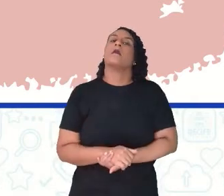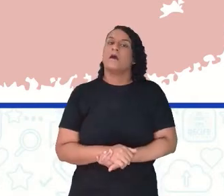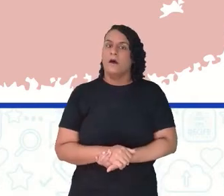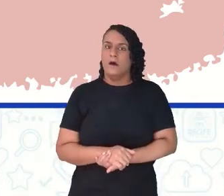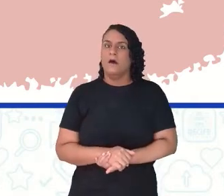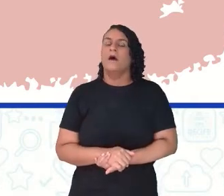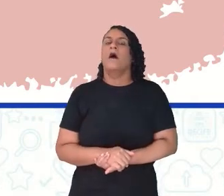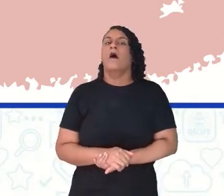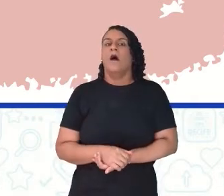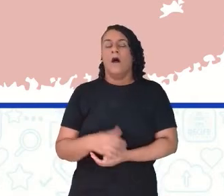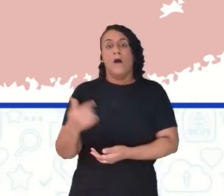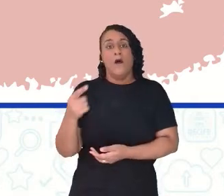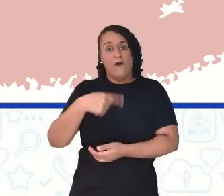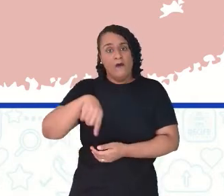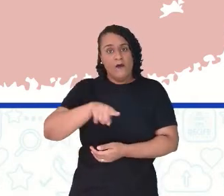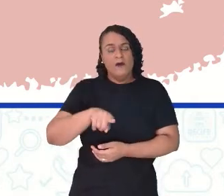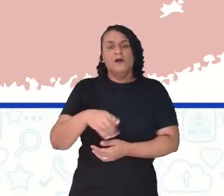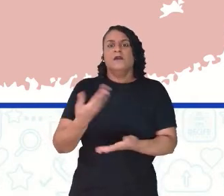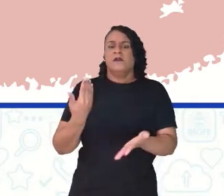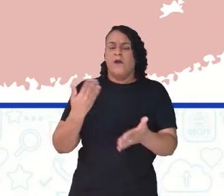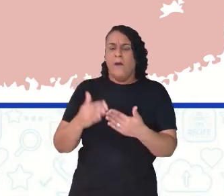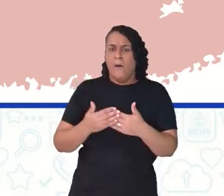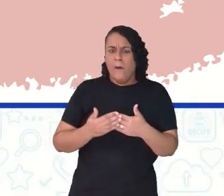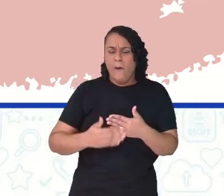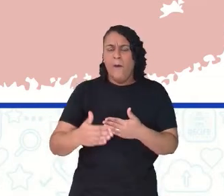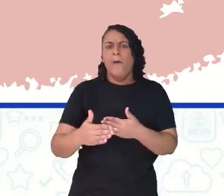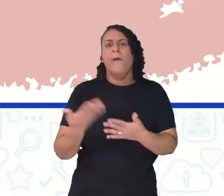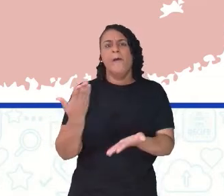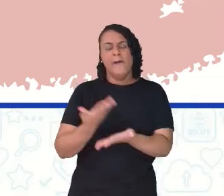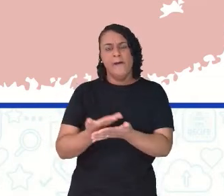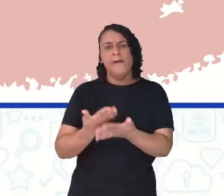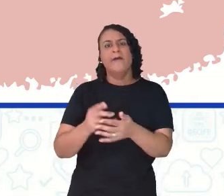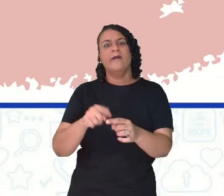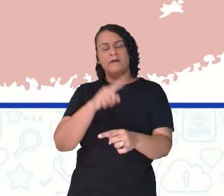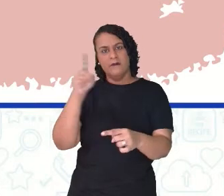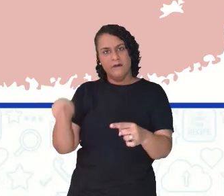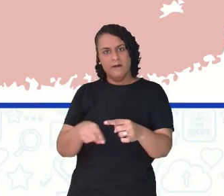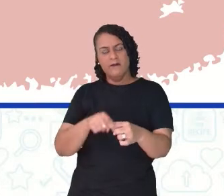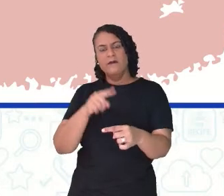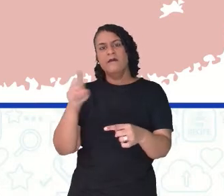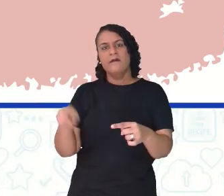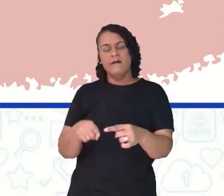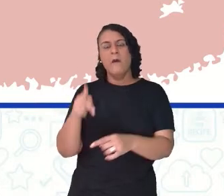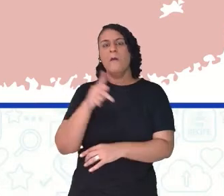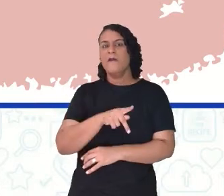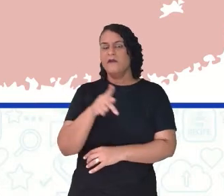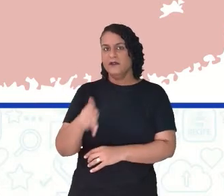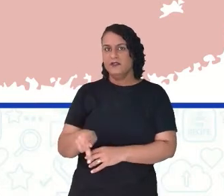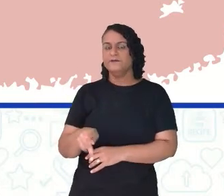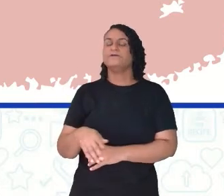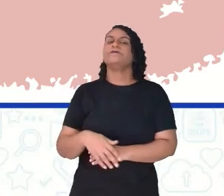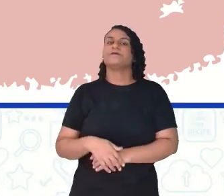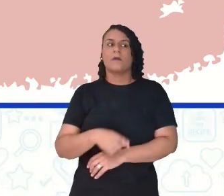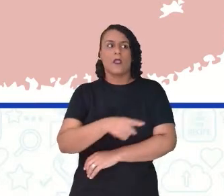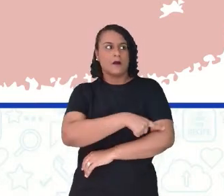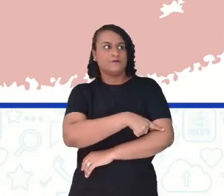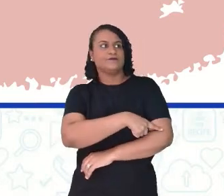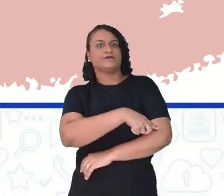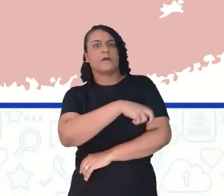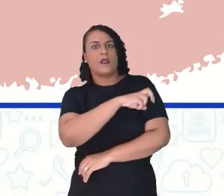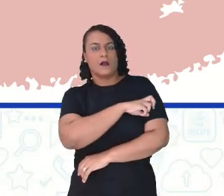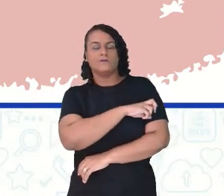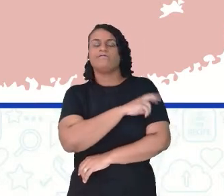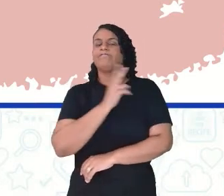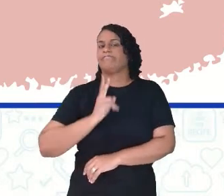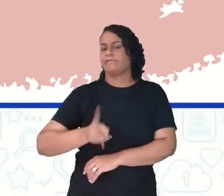primeiras séries de vocês já estudavam o ciclo da água. As professoras dos anos iniciais sempre trabalharam